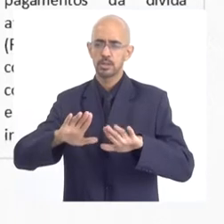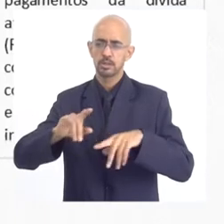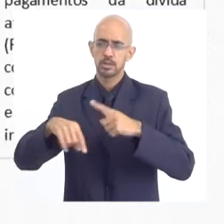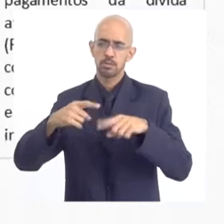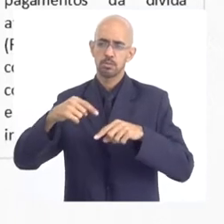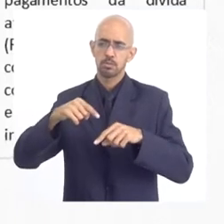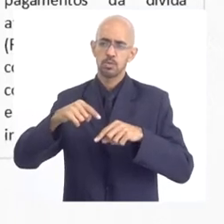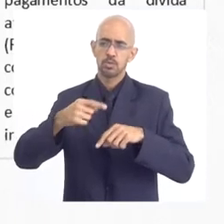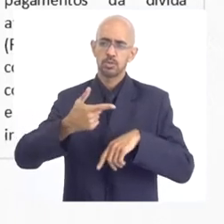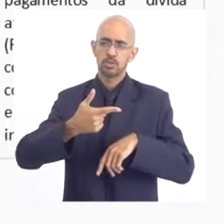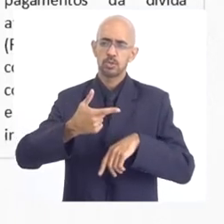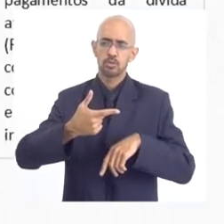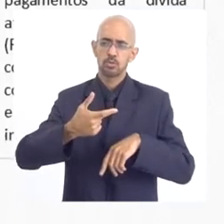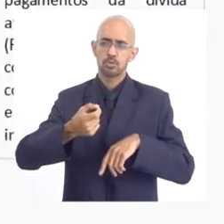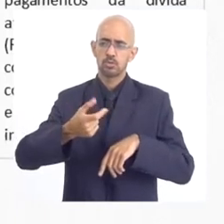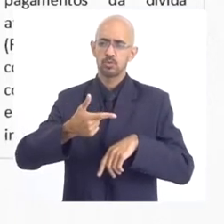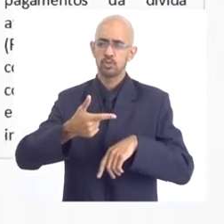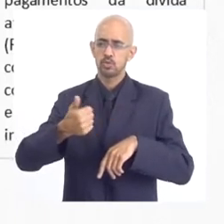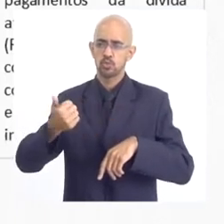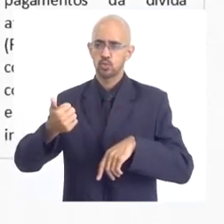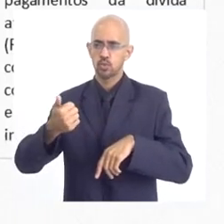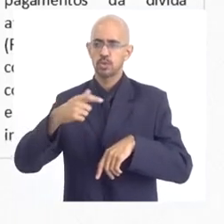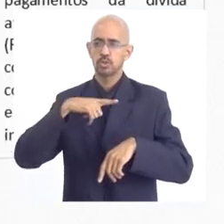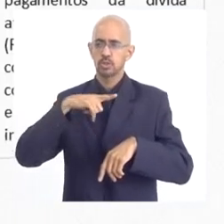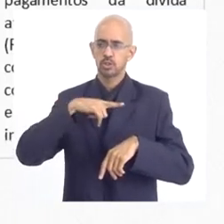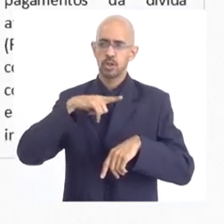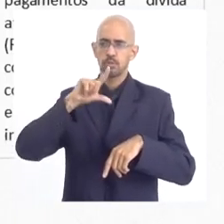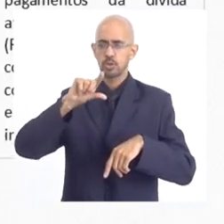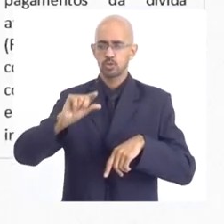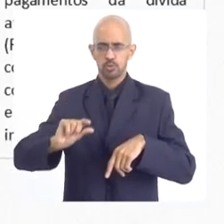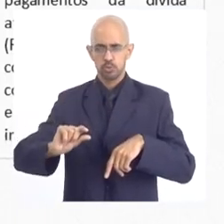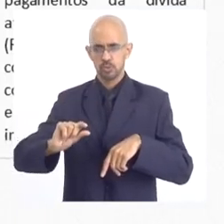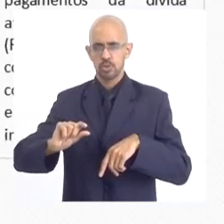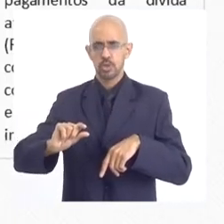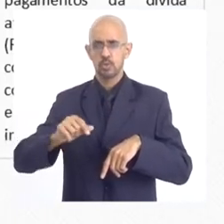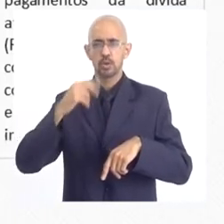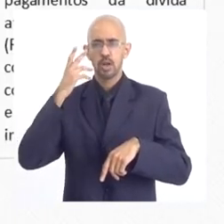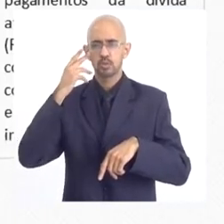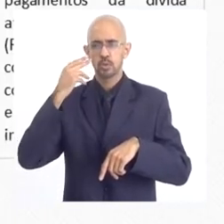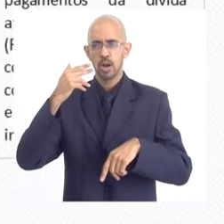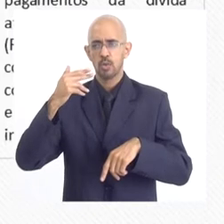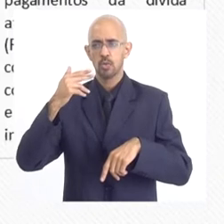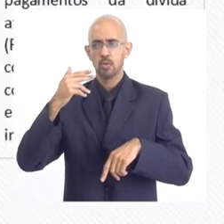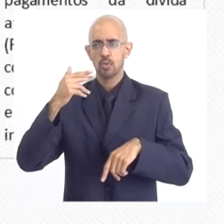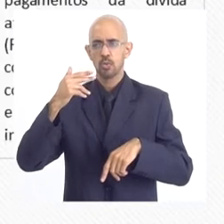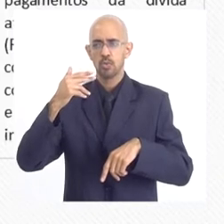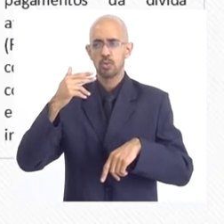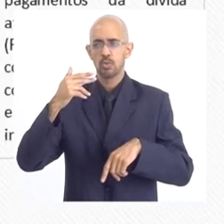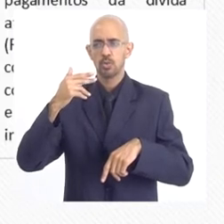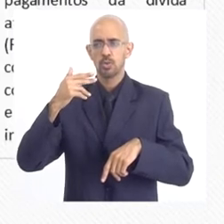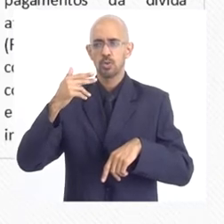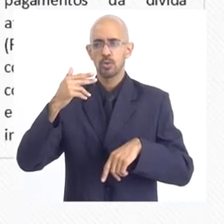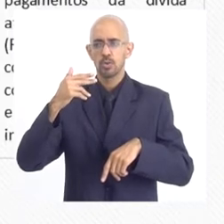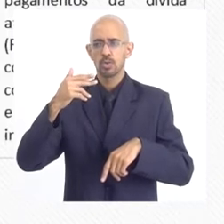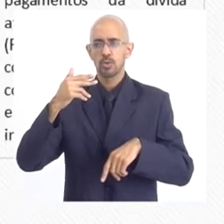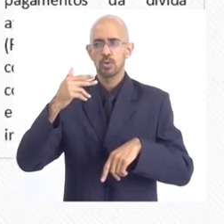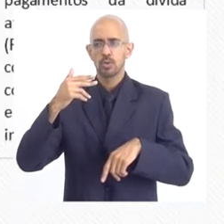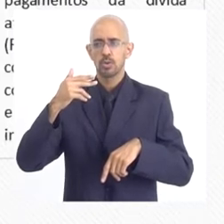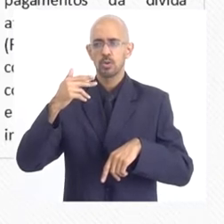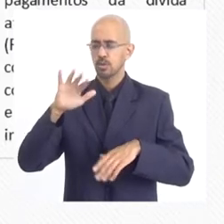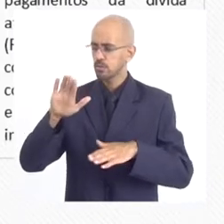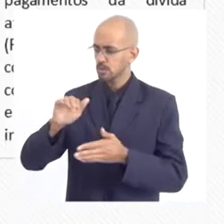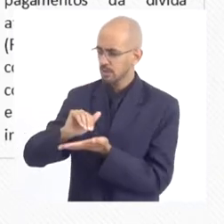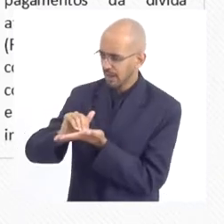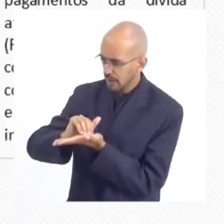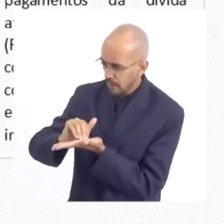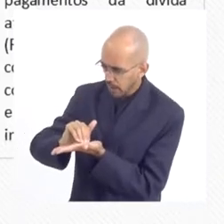de 2020, né, a gente tem alguma retraçãozinha aqui, natural, sazonal, secretário, fevereiro e março. Secretário,